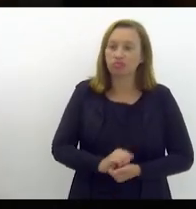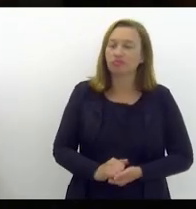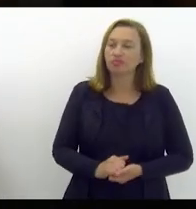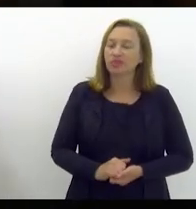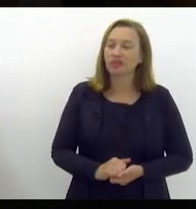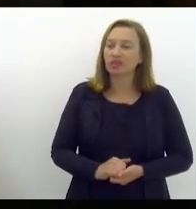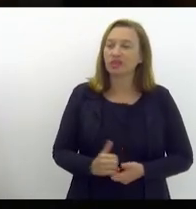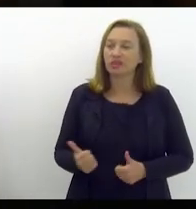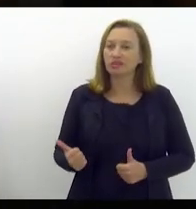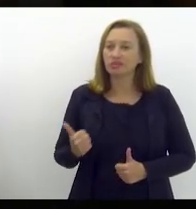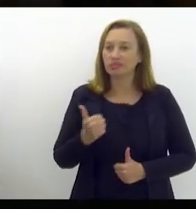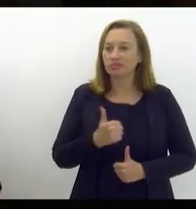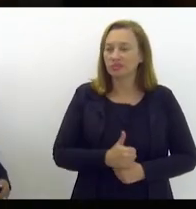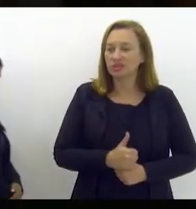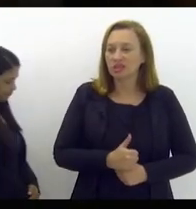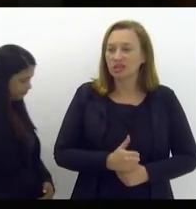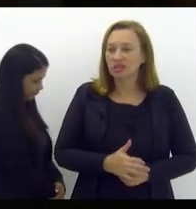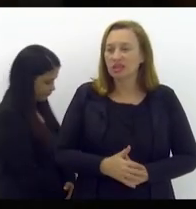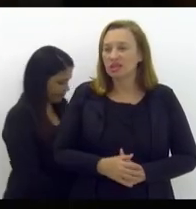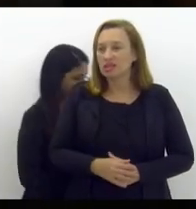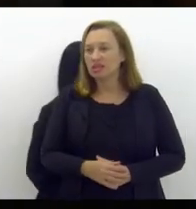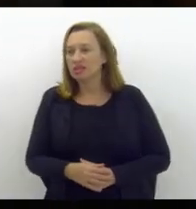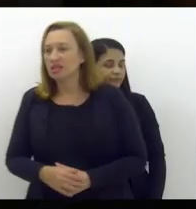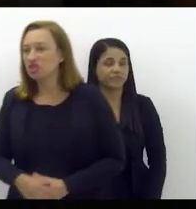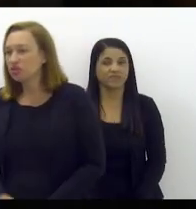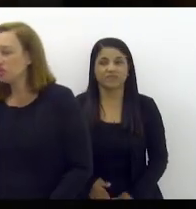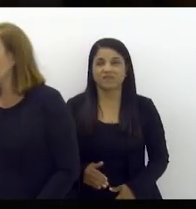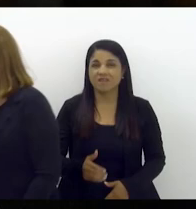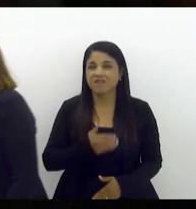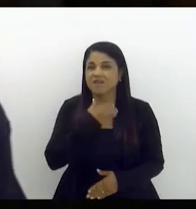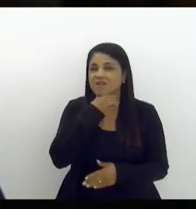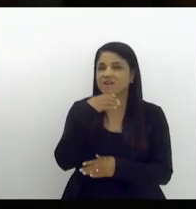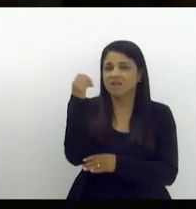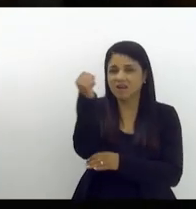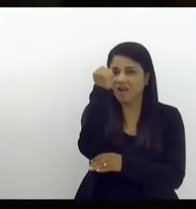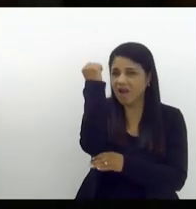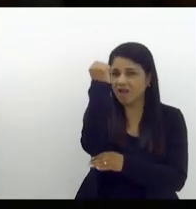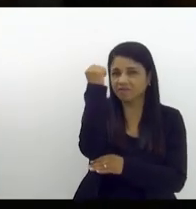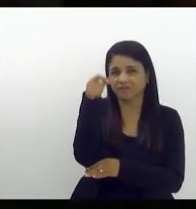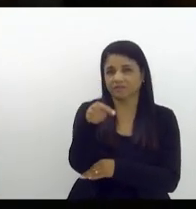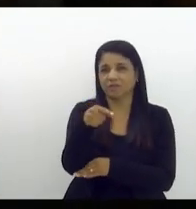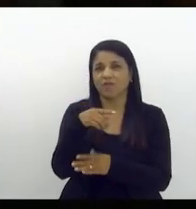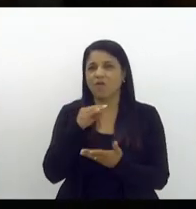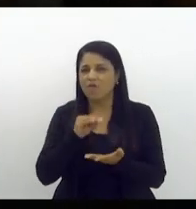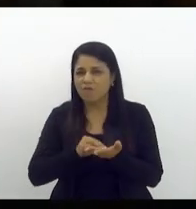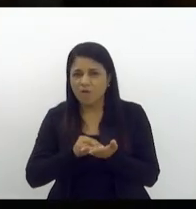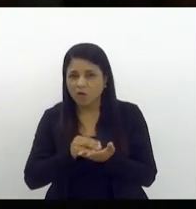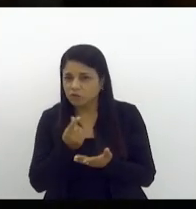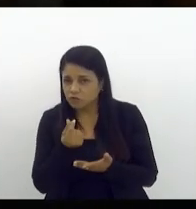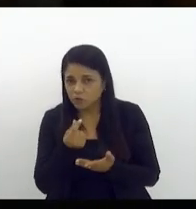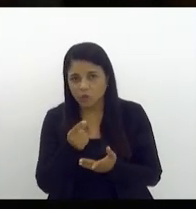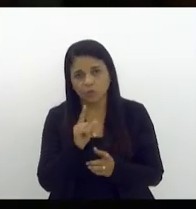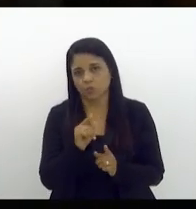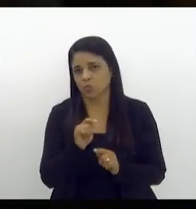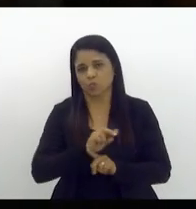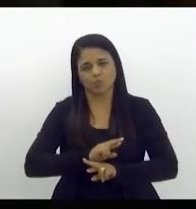é gravíssimo o que a gente está vendo. E não é por falta de dinheiro. Se a gente tem 13